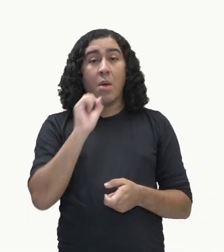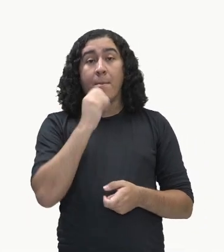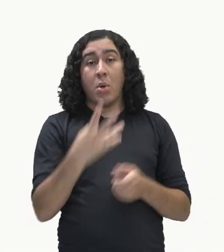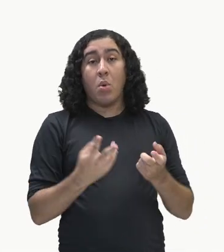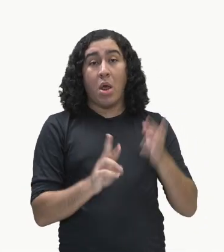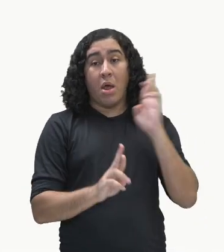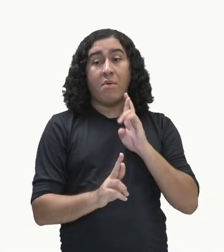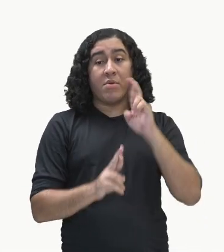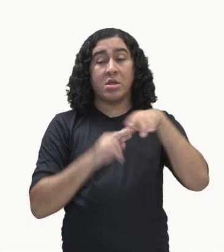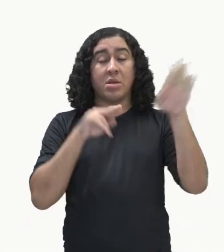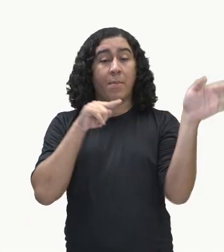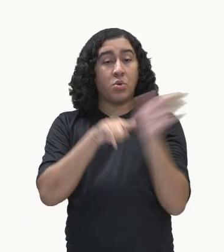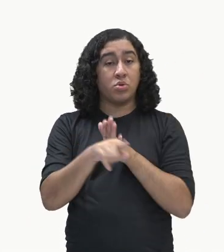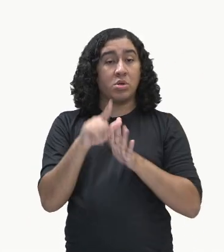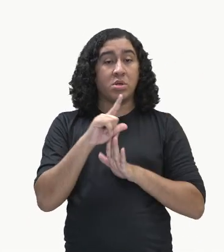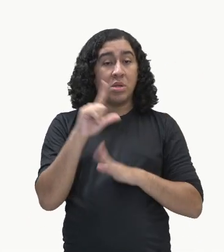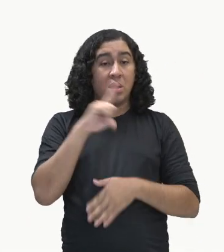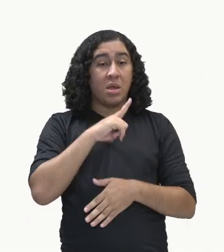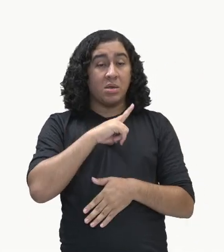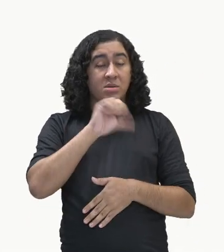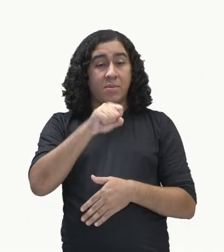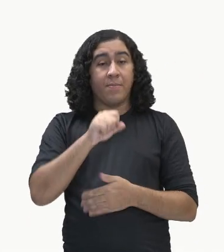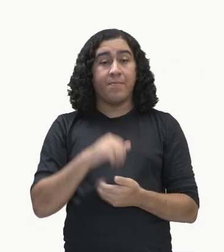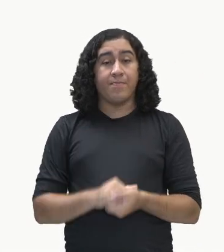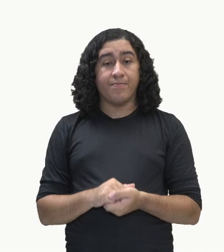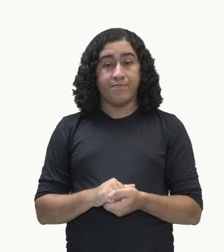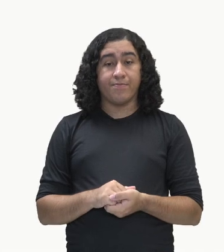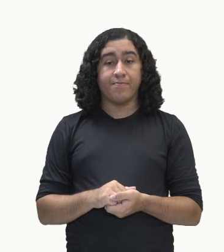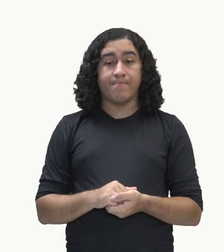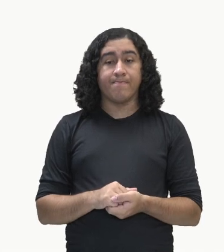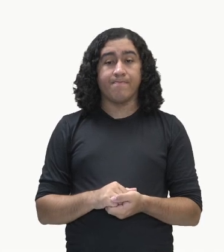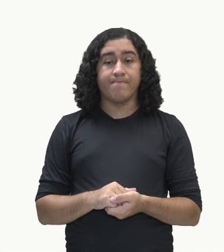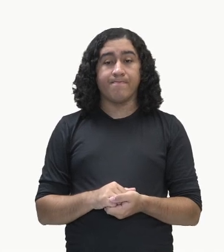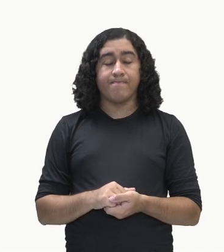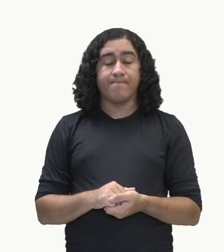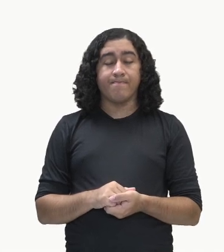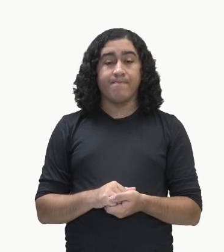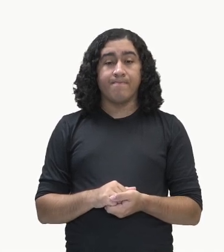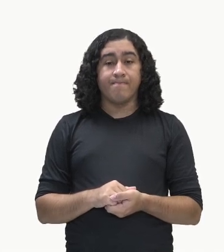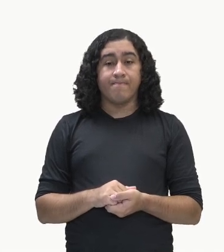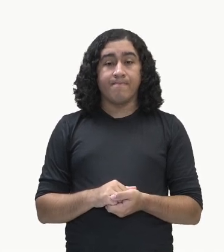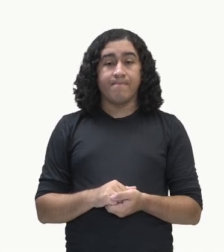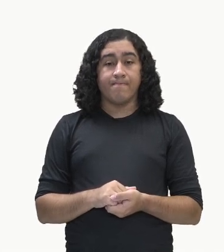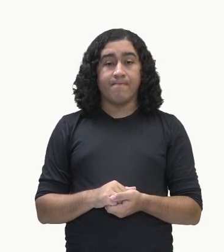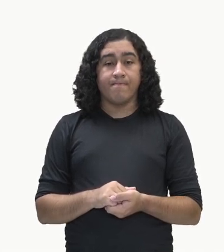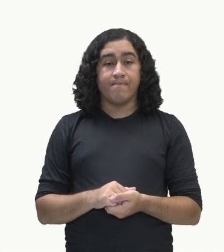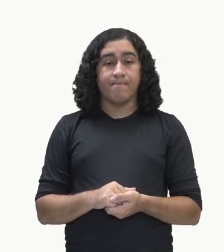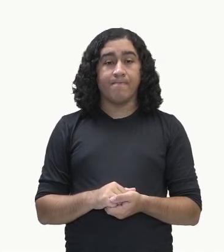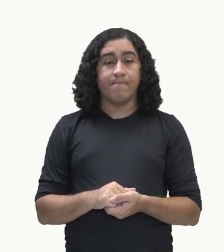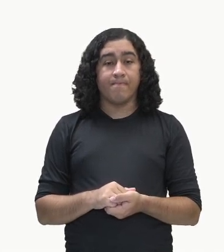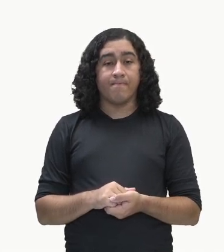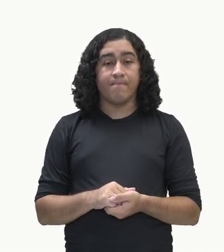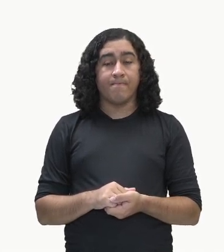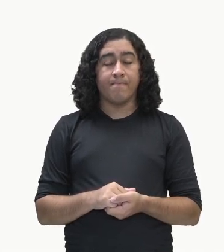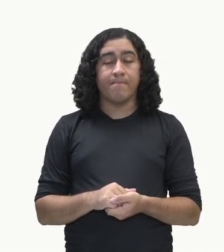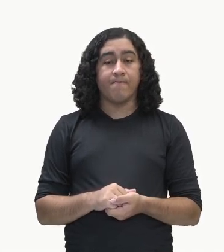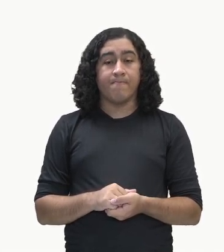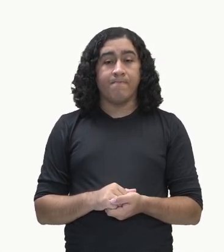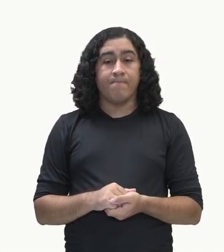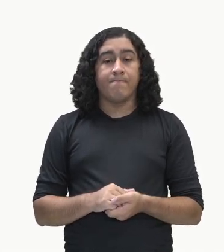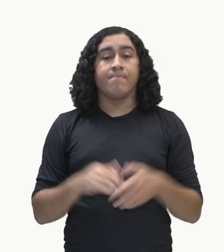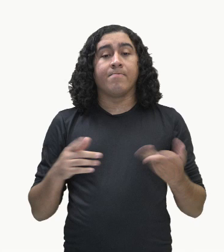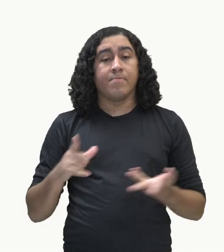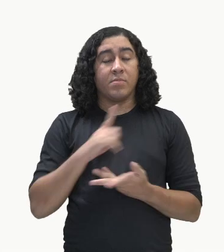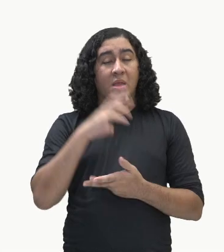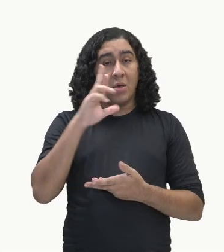forma positiva e ratificando, né, que eu estou vendo, tá? Mesmo sem estar escrito, tá bom? Então, existe resposta curta que